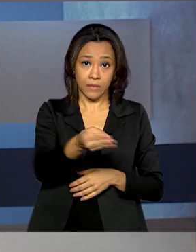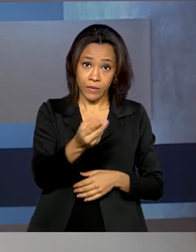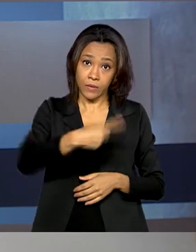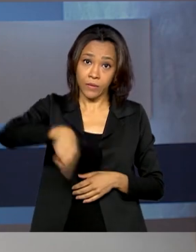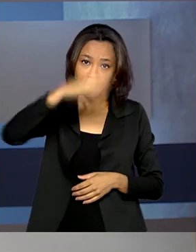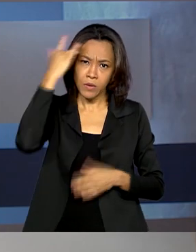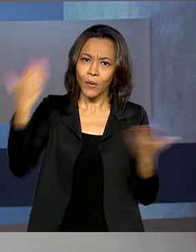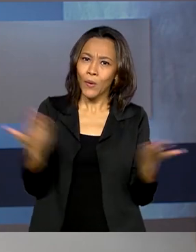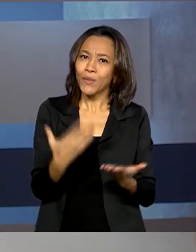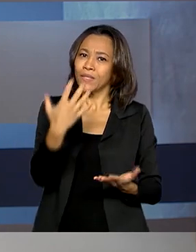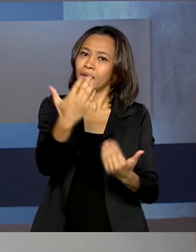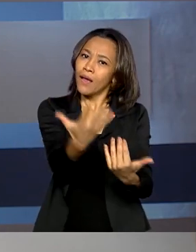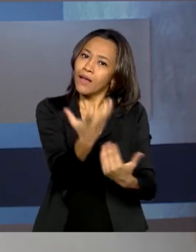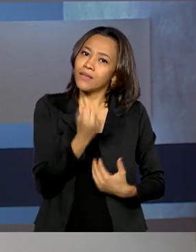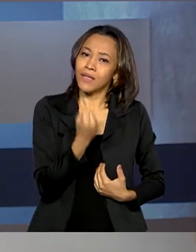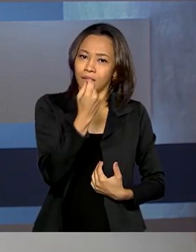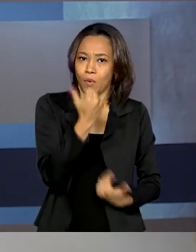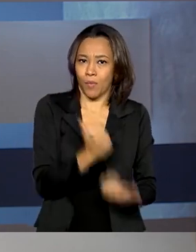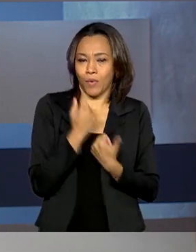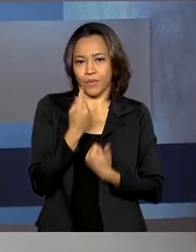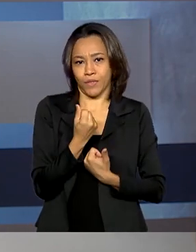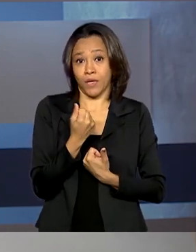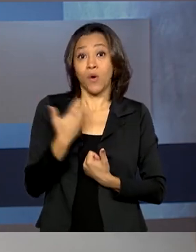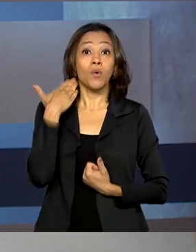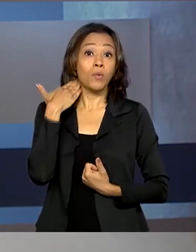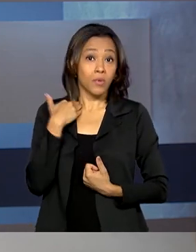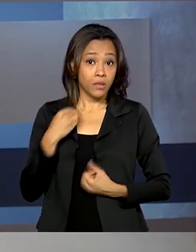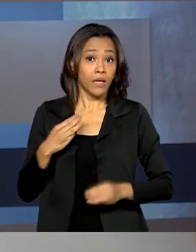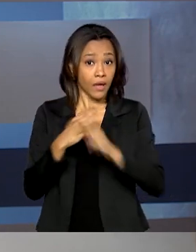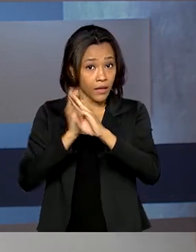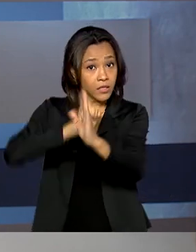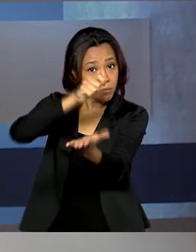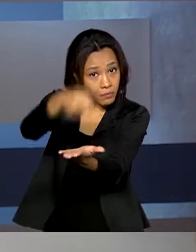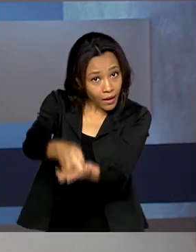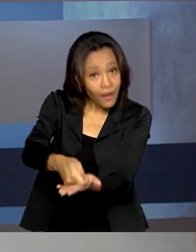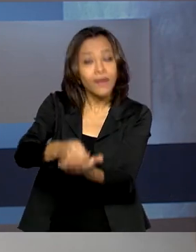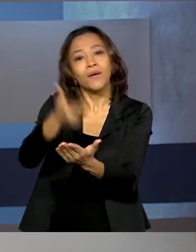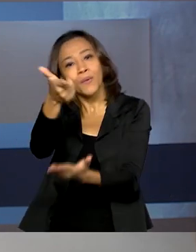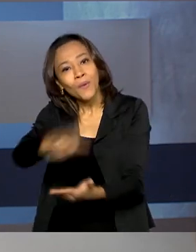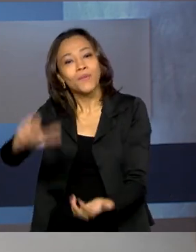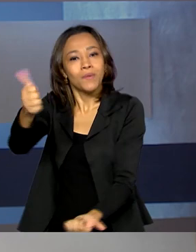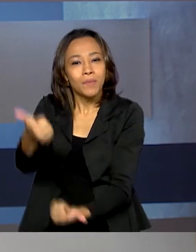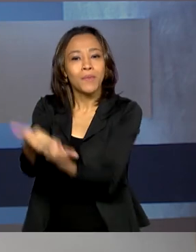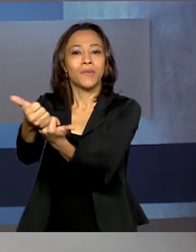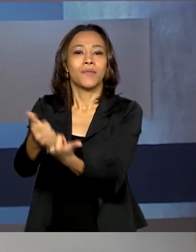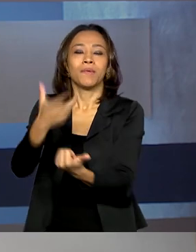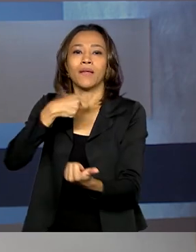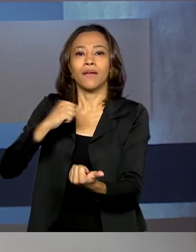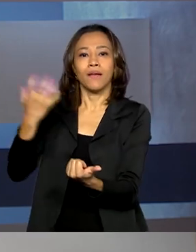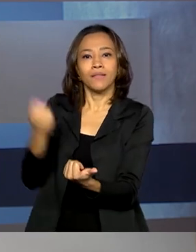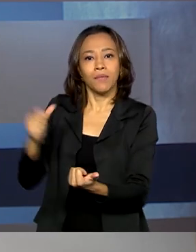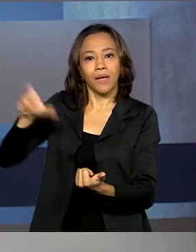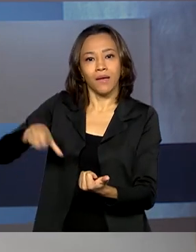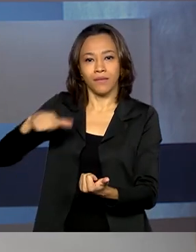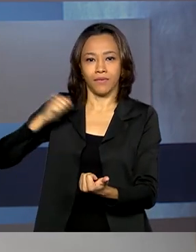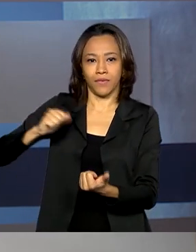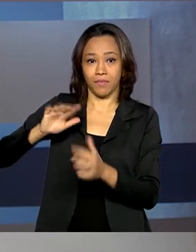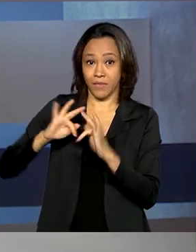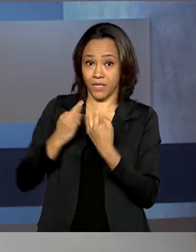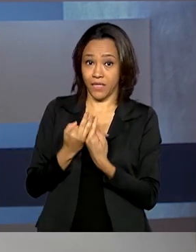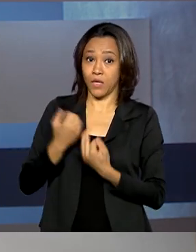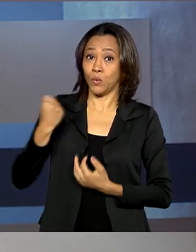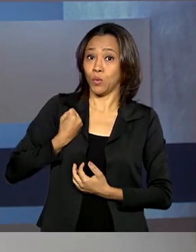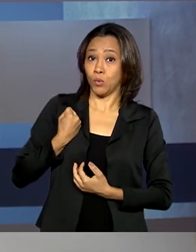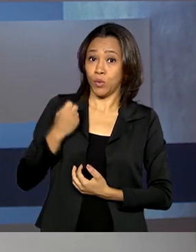auxílio emergencial. A Caixa também paga a parcela extra do auxílio extensão a beneficiários do Bolsa Família com o NIS Final